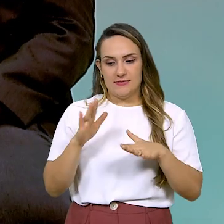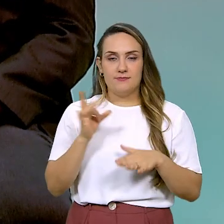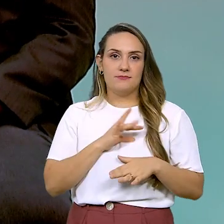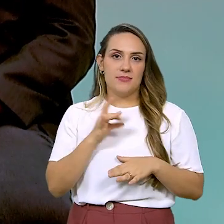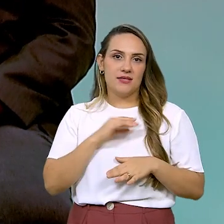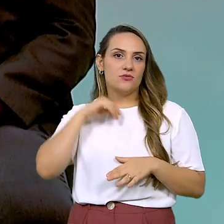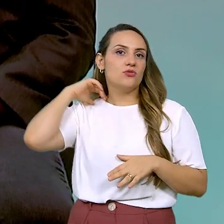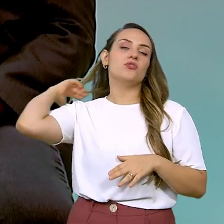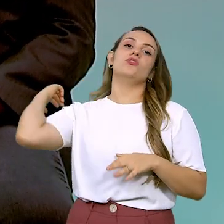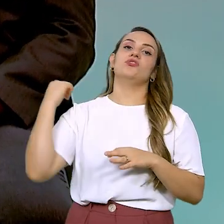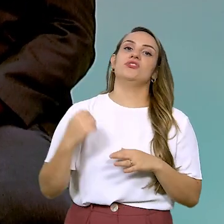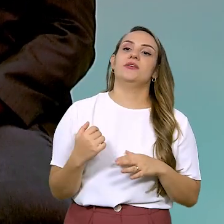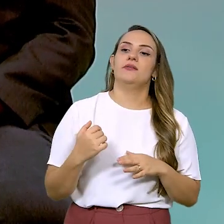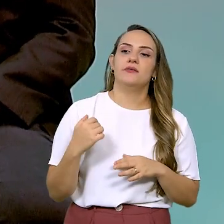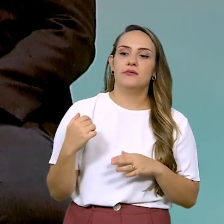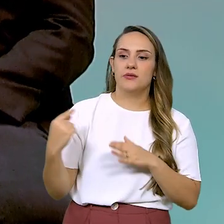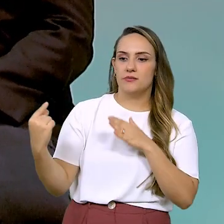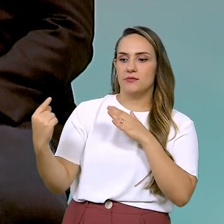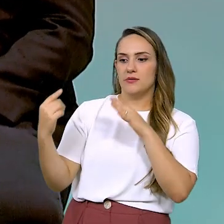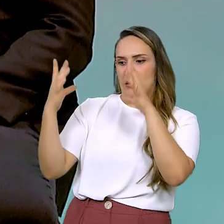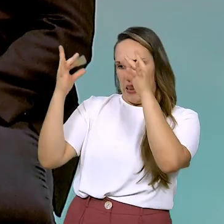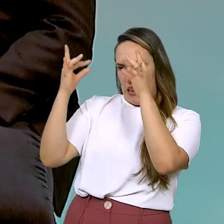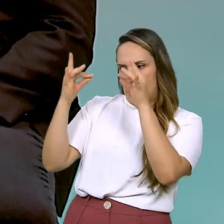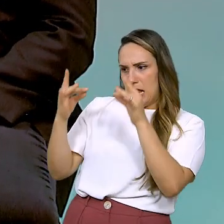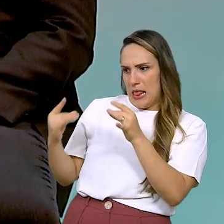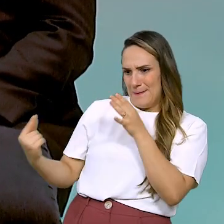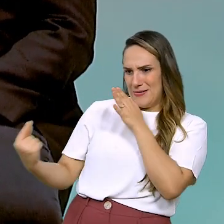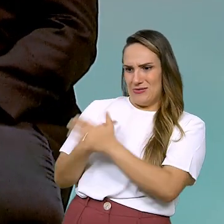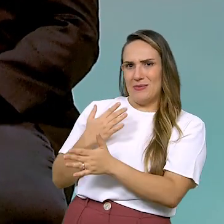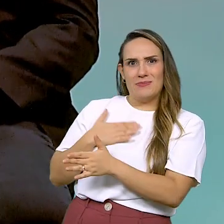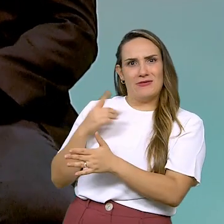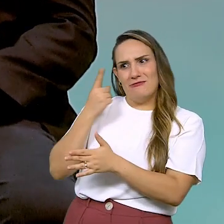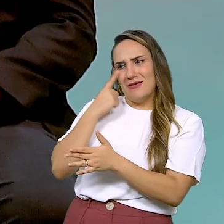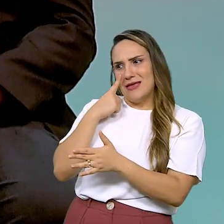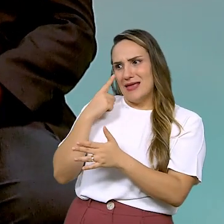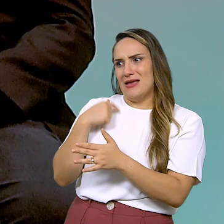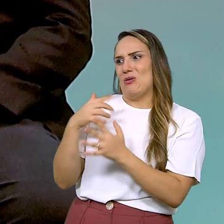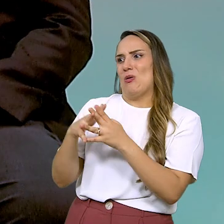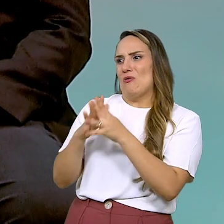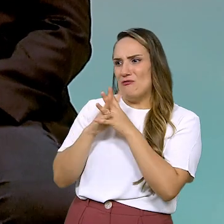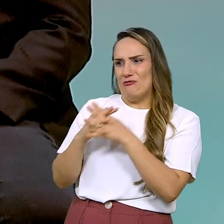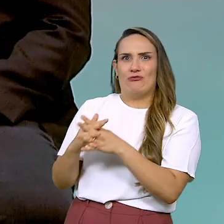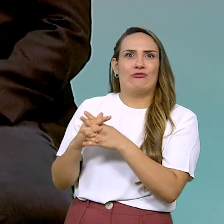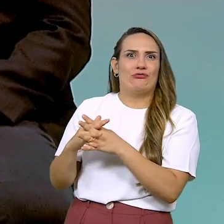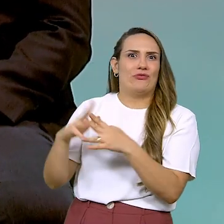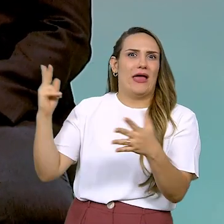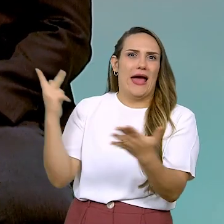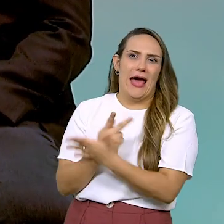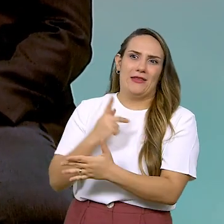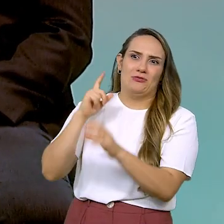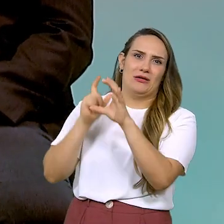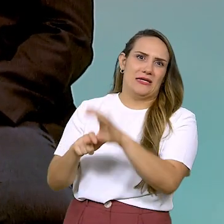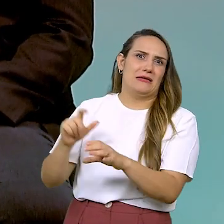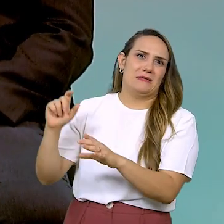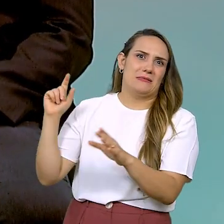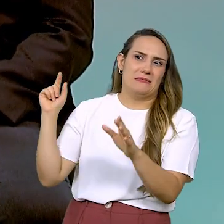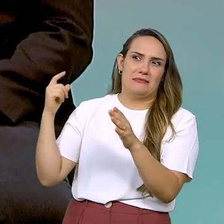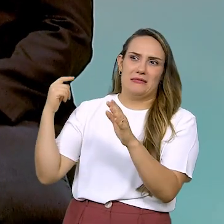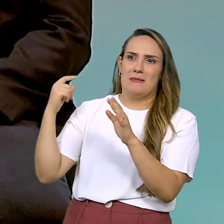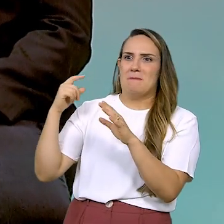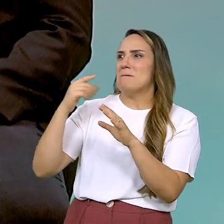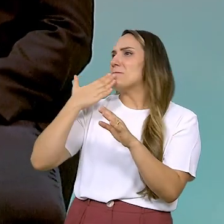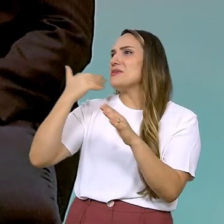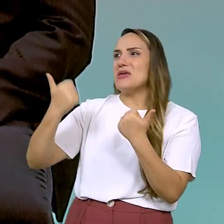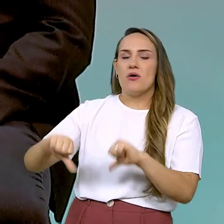serem alvos de fiscalização da Receita Federal devido a isso, quando na verdade é tranquilo, não, se feita do modo correto, a